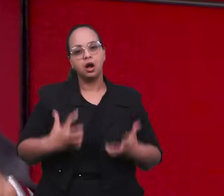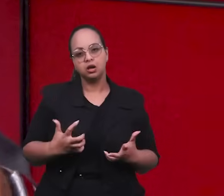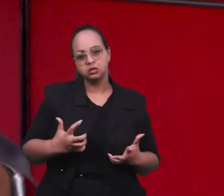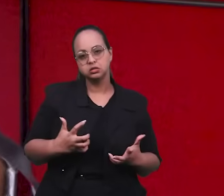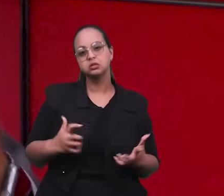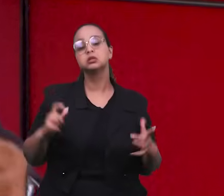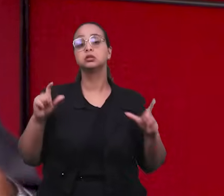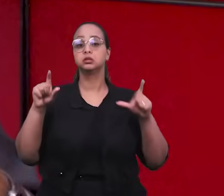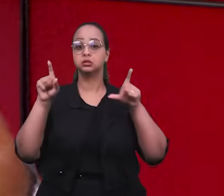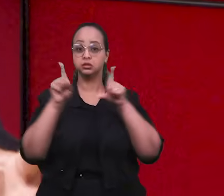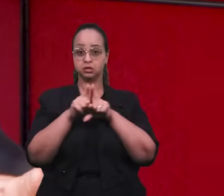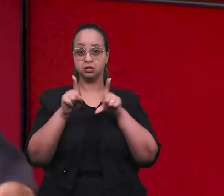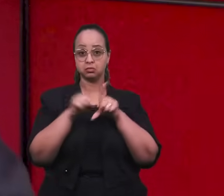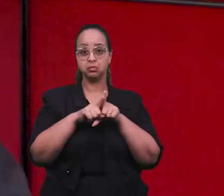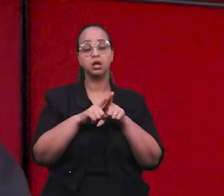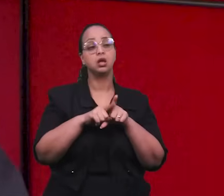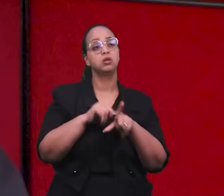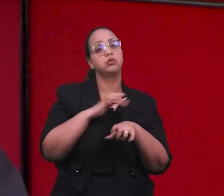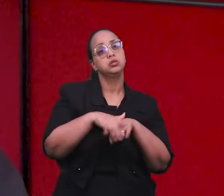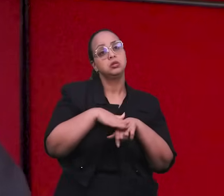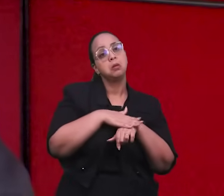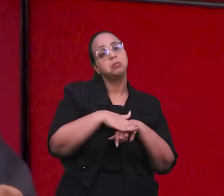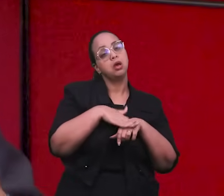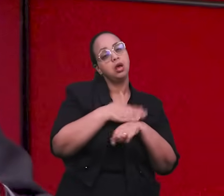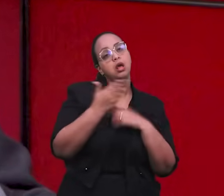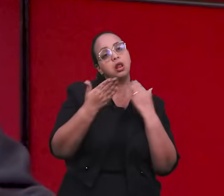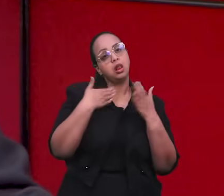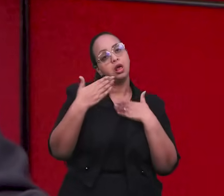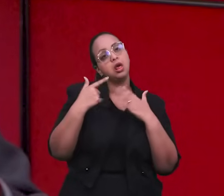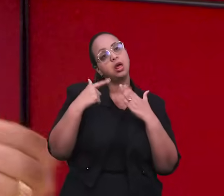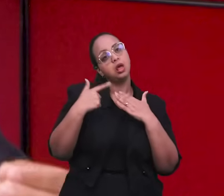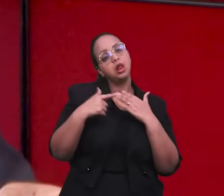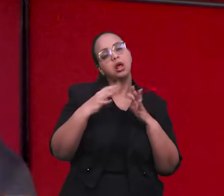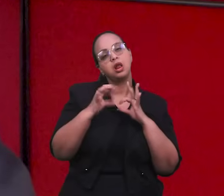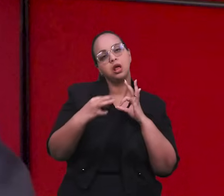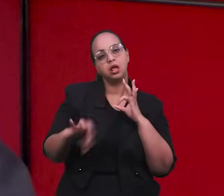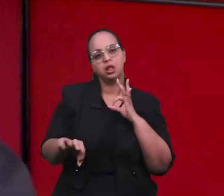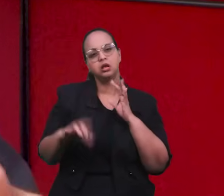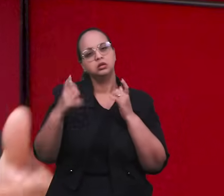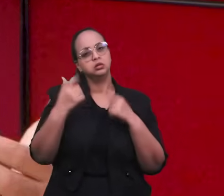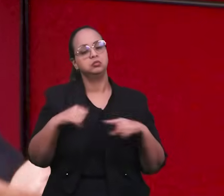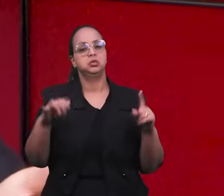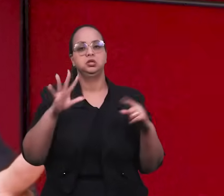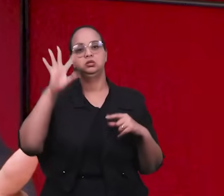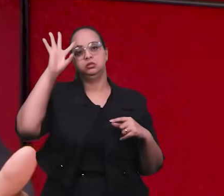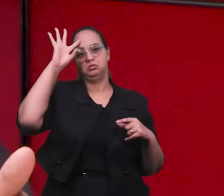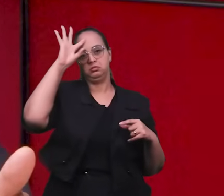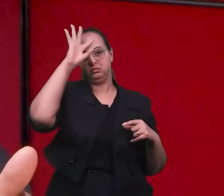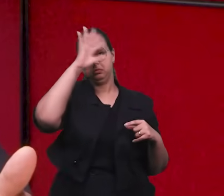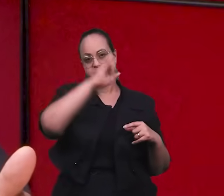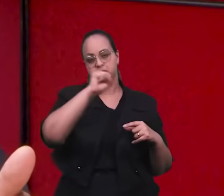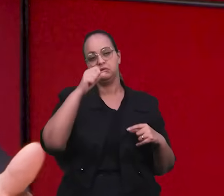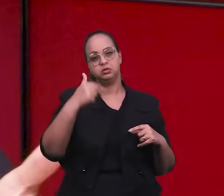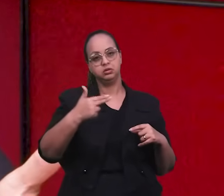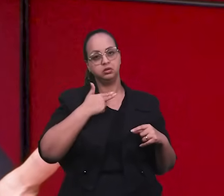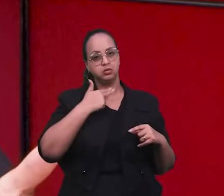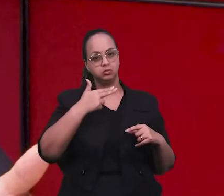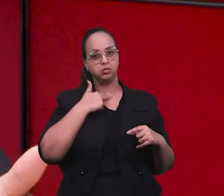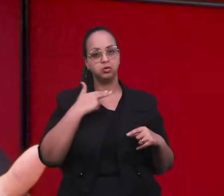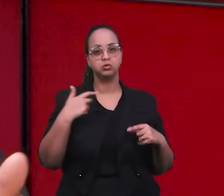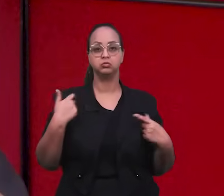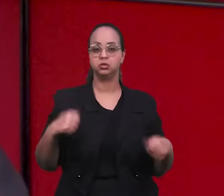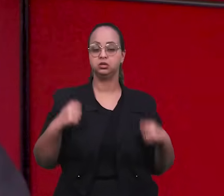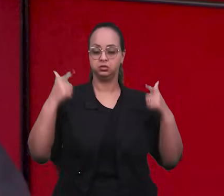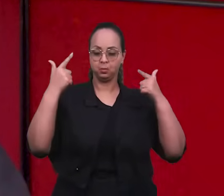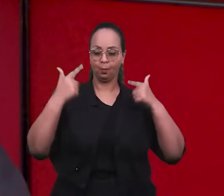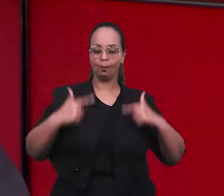até mesmo muita conversa. Nós não podemos nos dispersar. Sobretudo, o diácono também precisa ser sóbrio, né? Muito